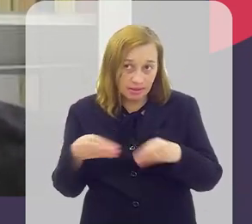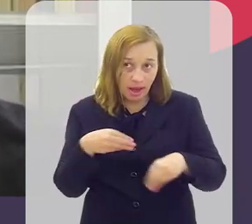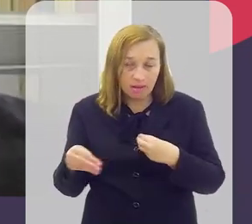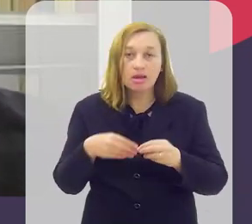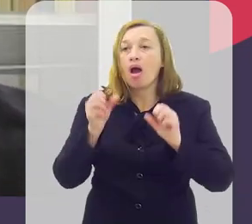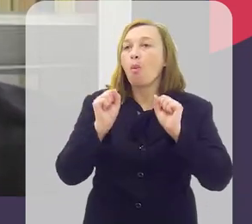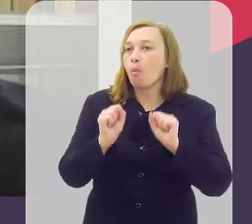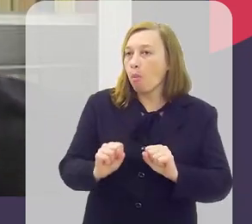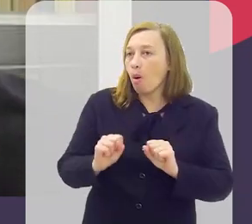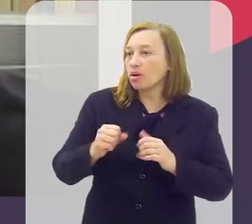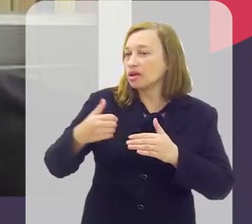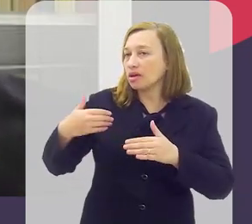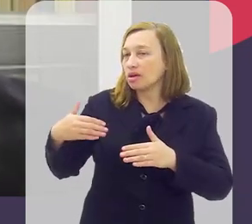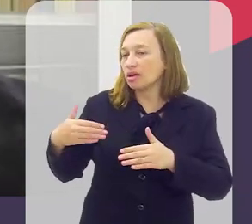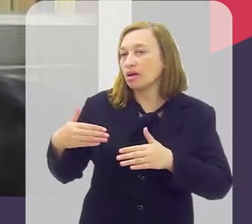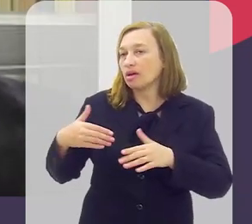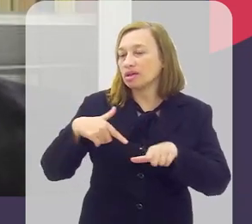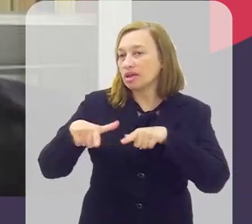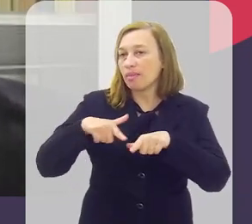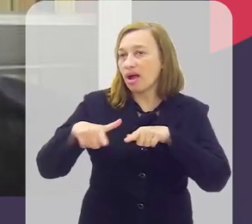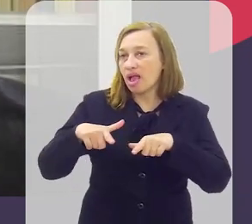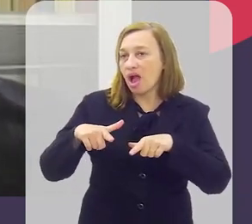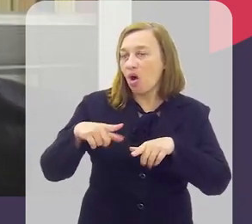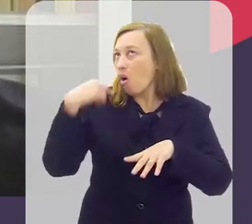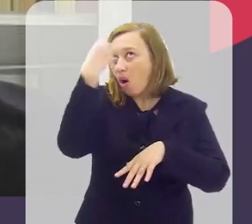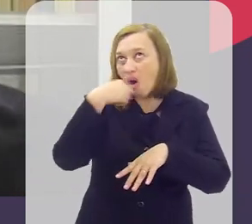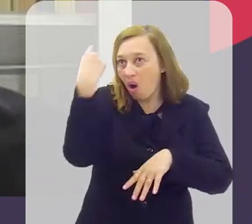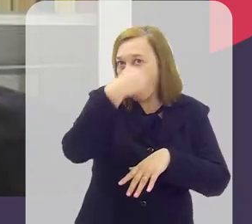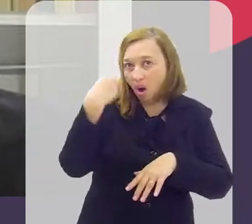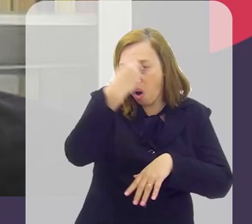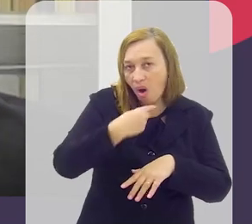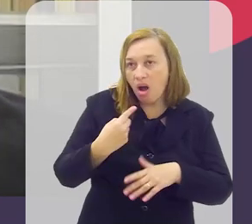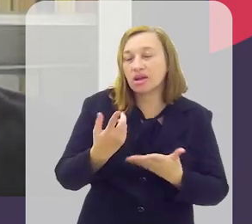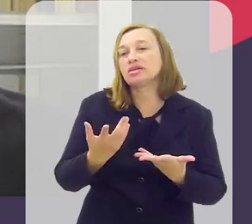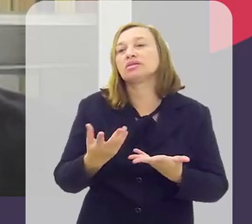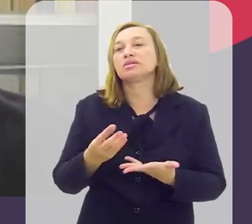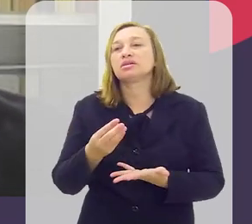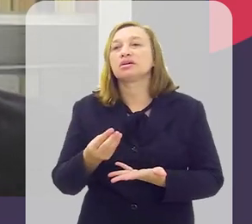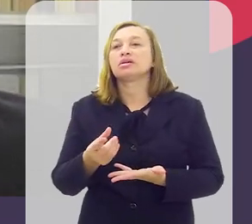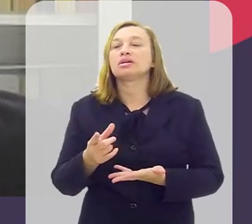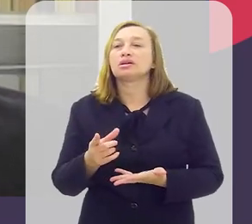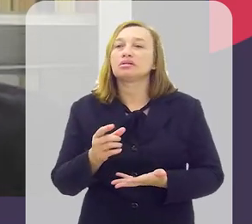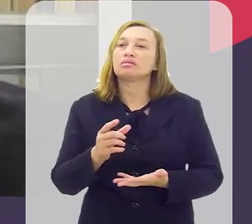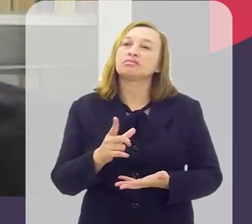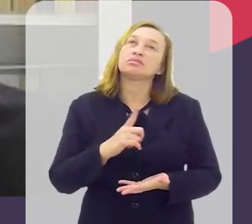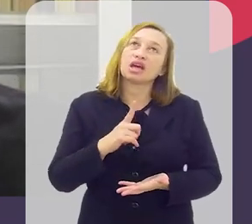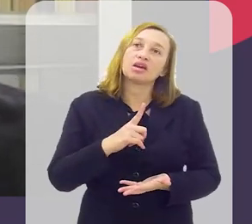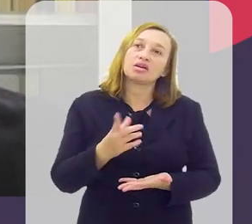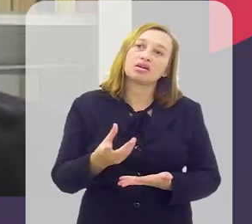né, que pode estender essa jornada a 12, 14 horas para que tenha uma remuneração